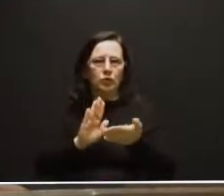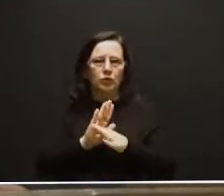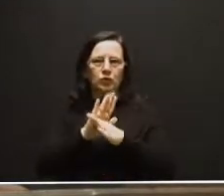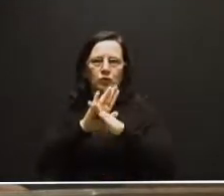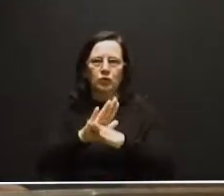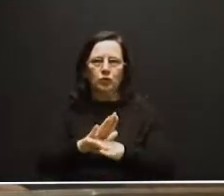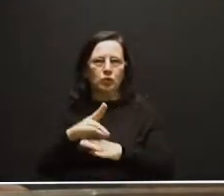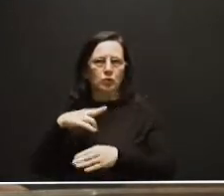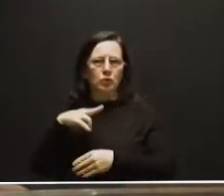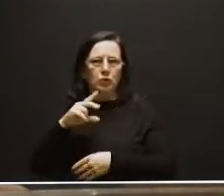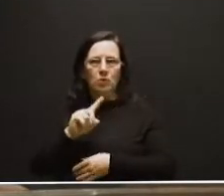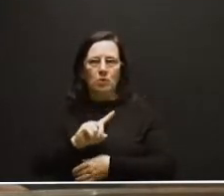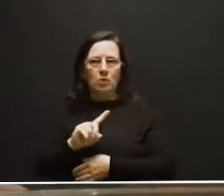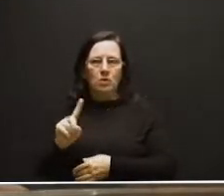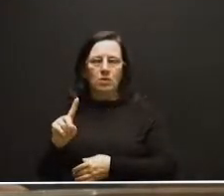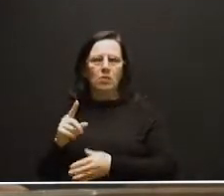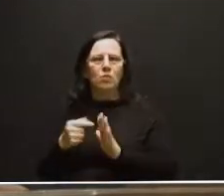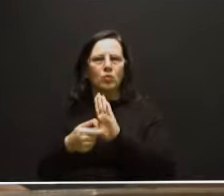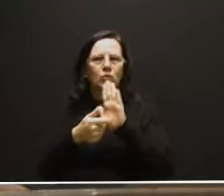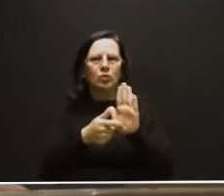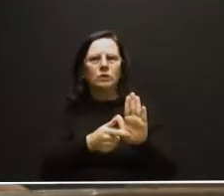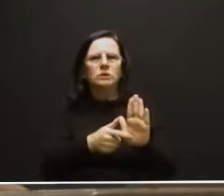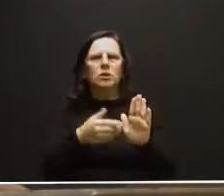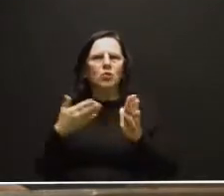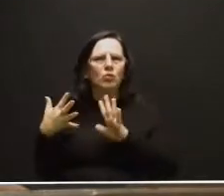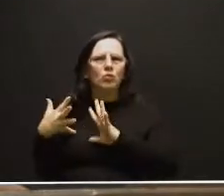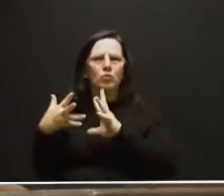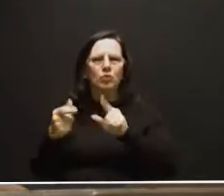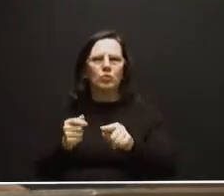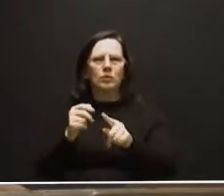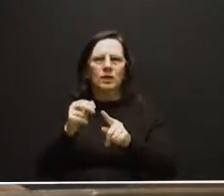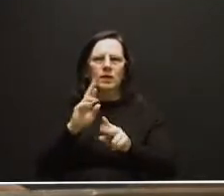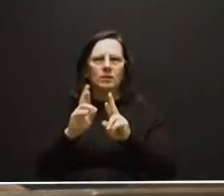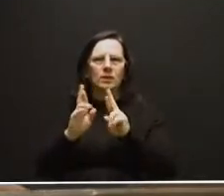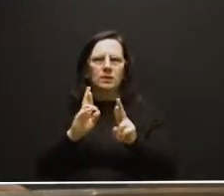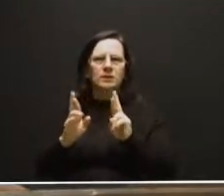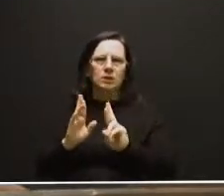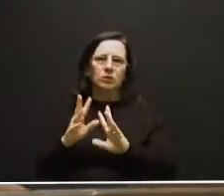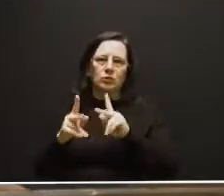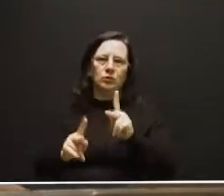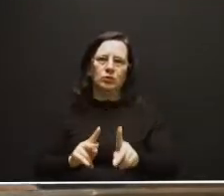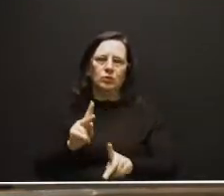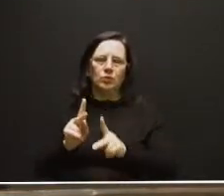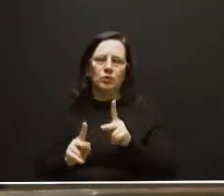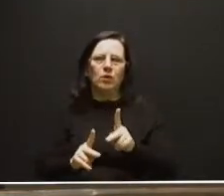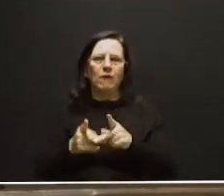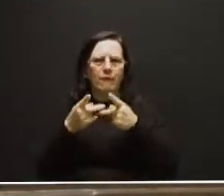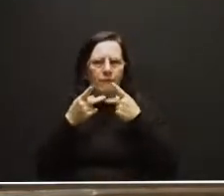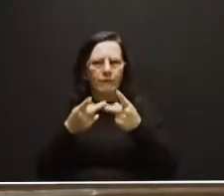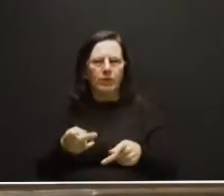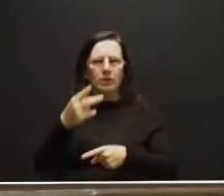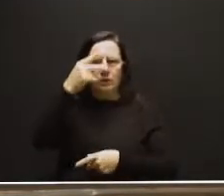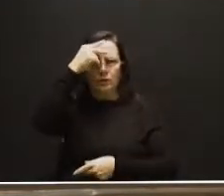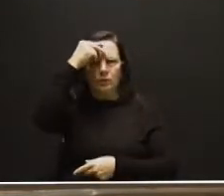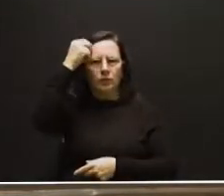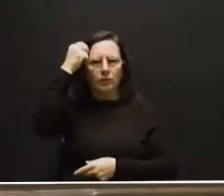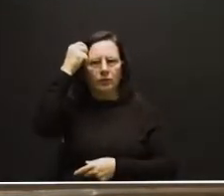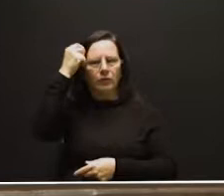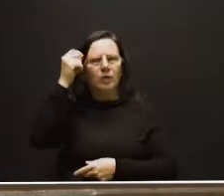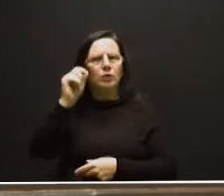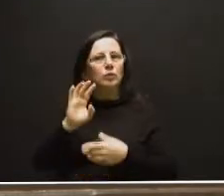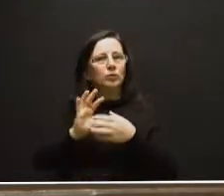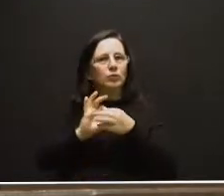particular é pra apresentar uma demanda da população e eu tenho falado com o prefeito a de mário ele nos deu essa liberdade